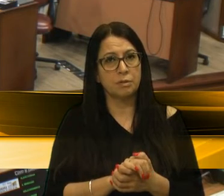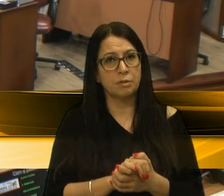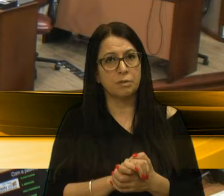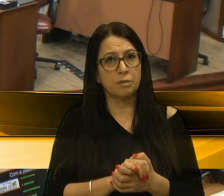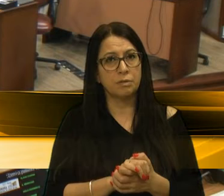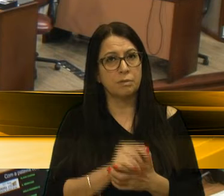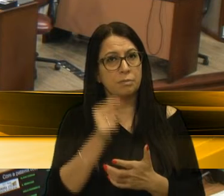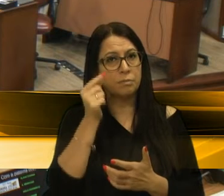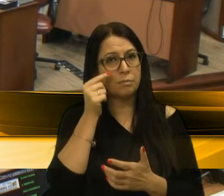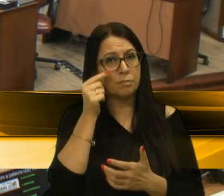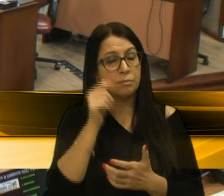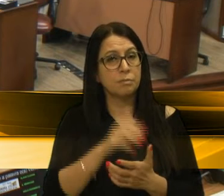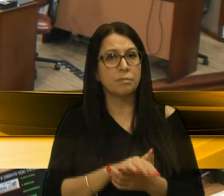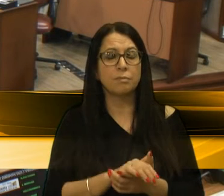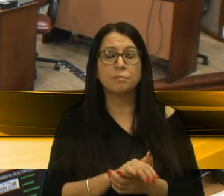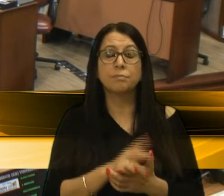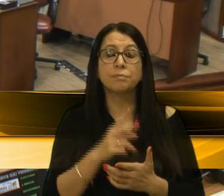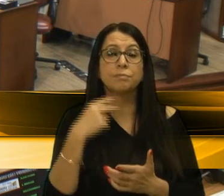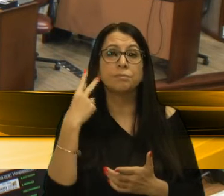2011